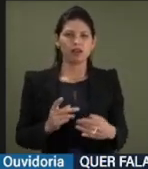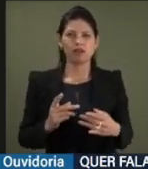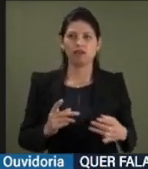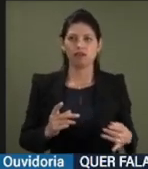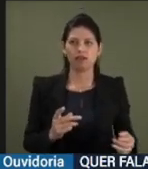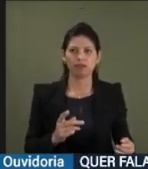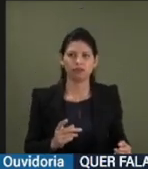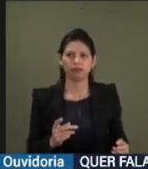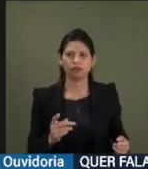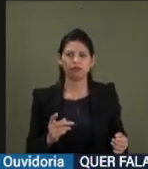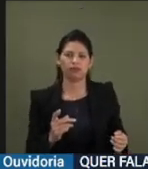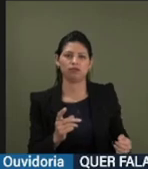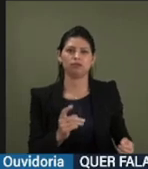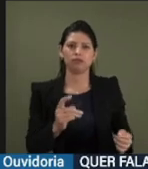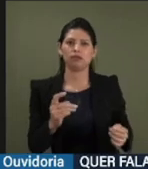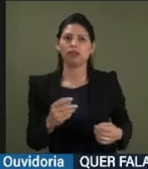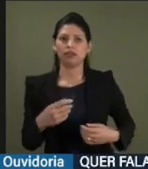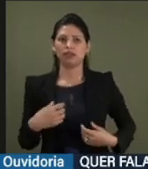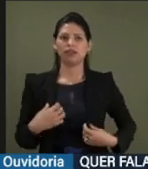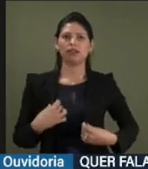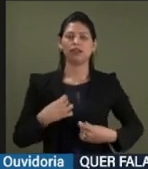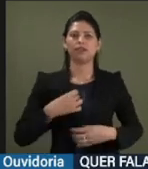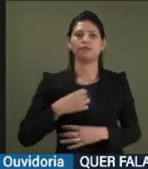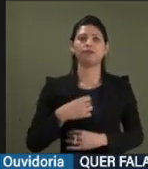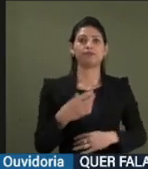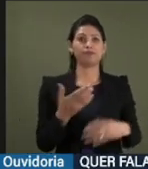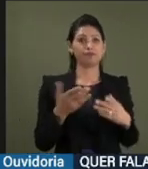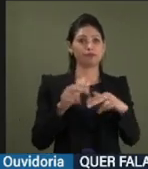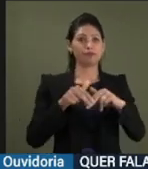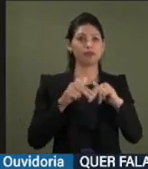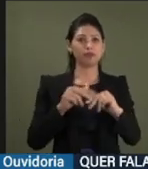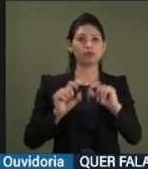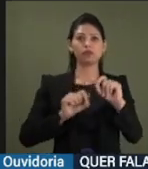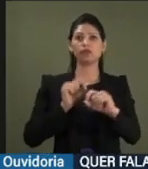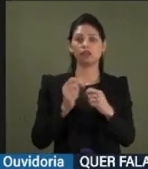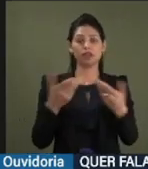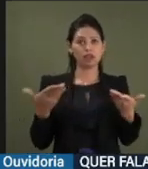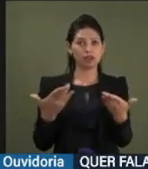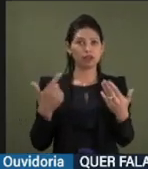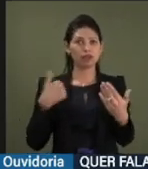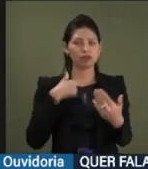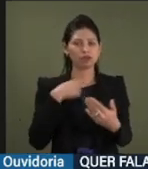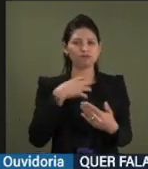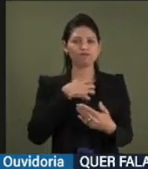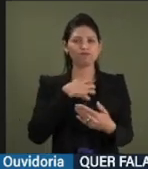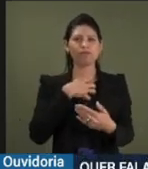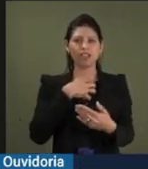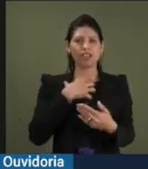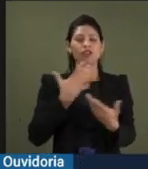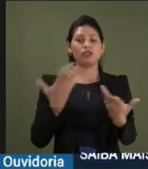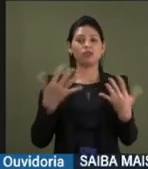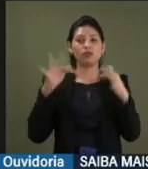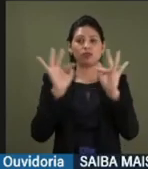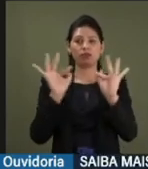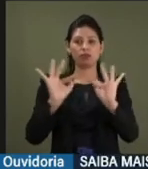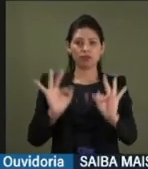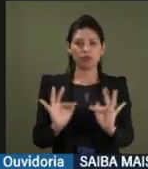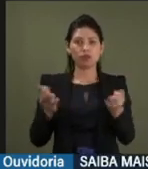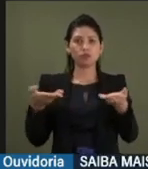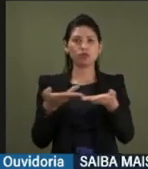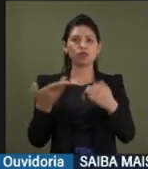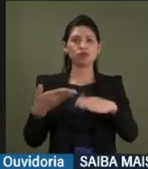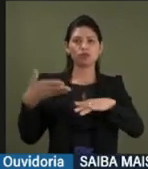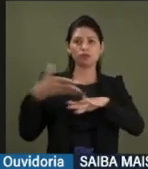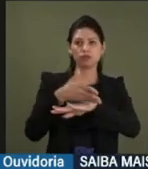os 2 pesos e 2 medidas. Então, eu sou muito feliz em participar